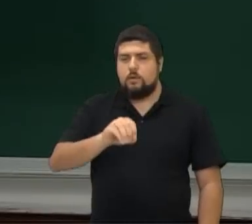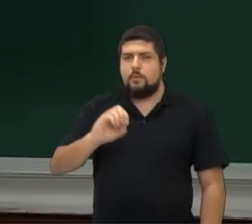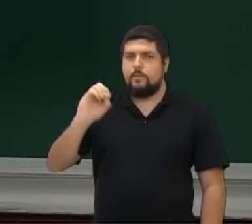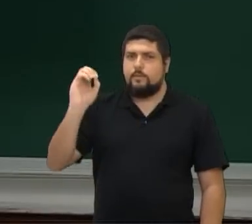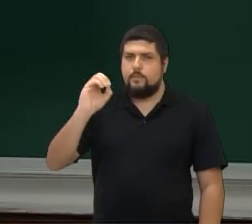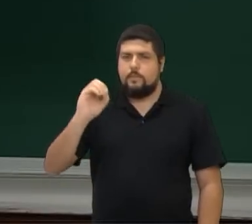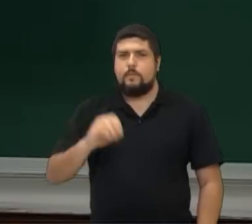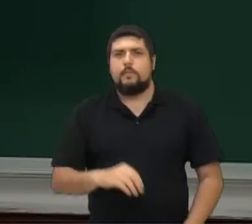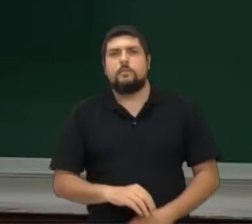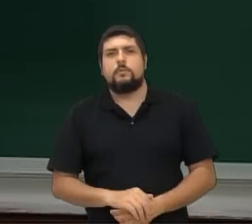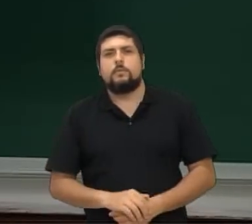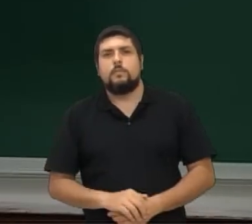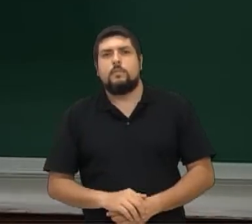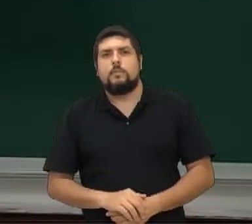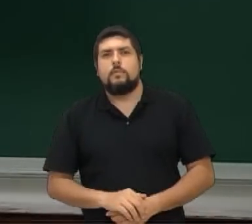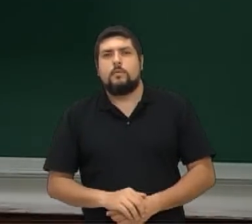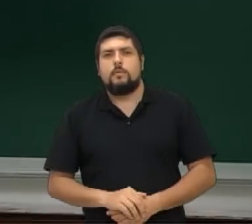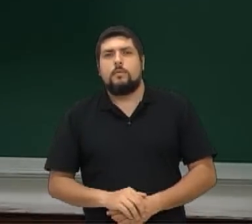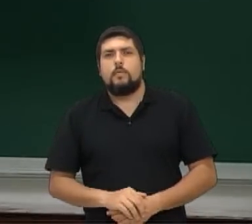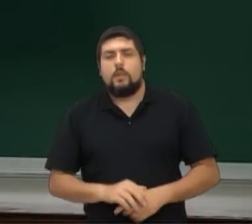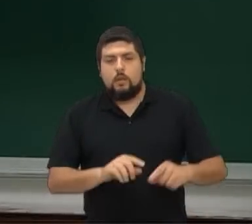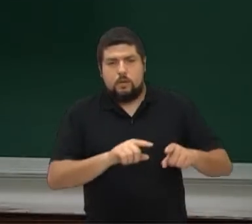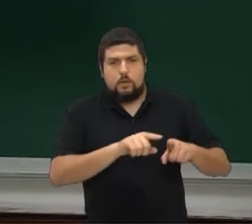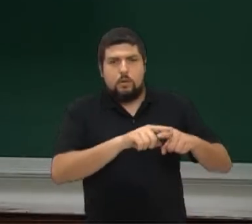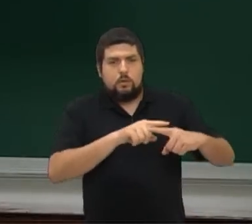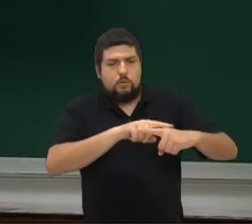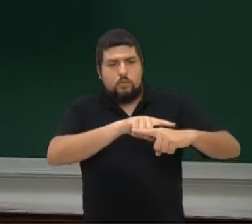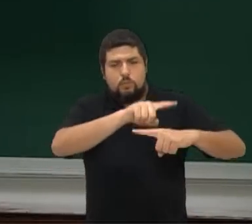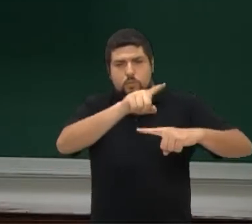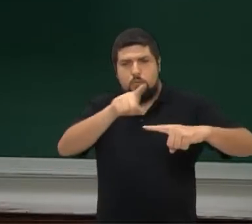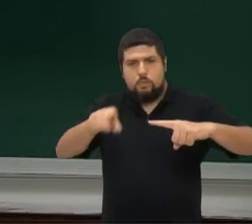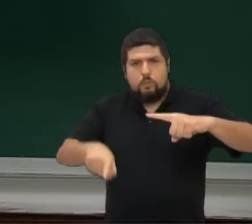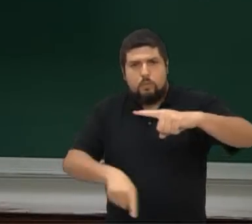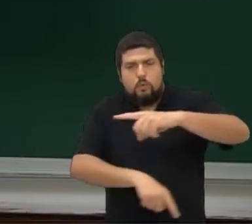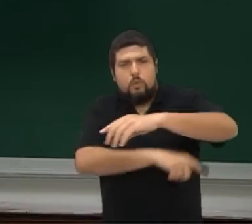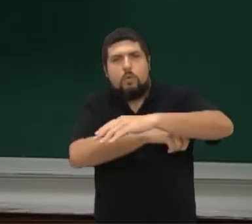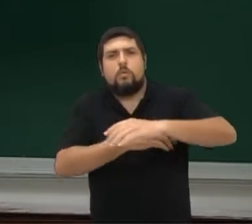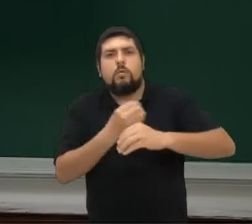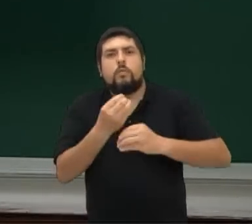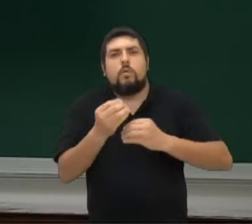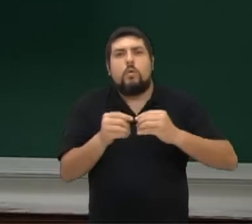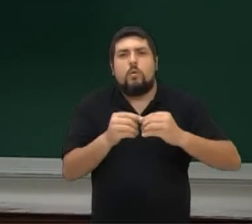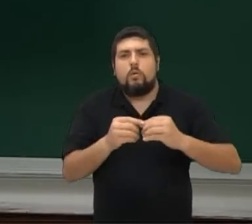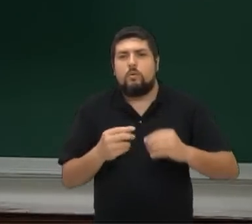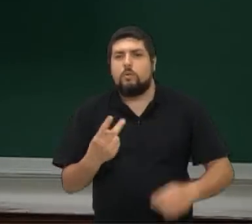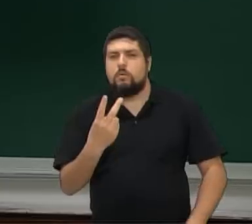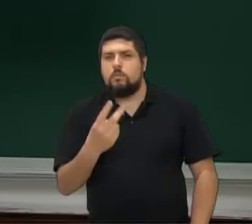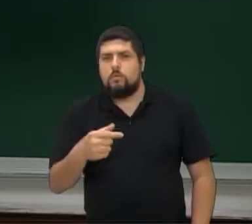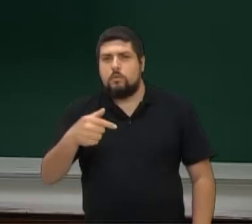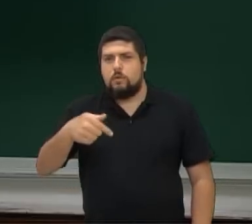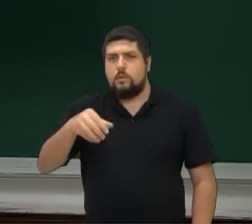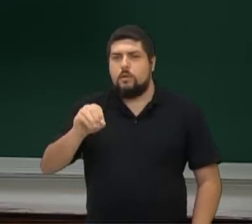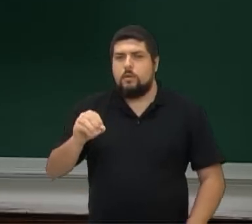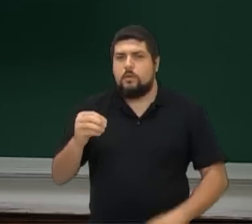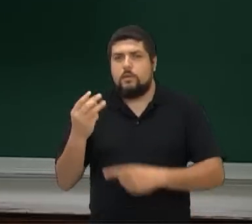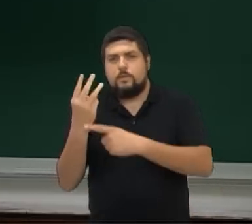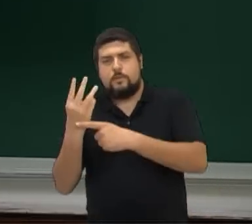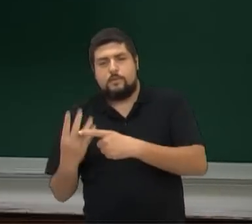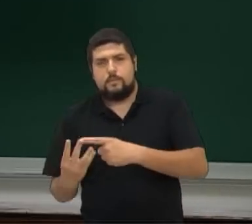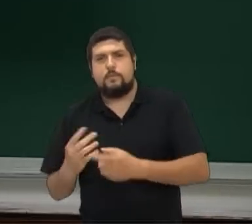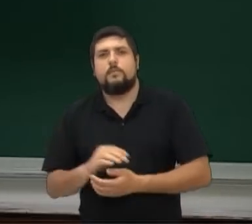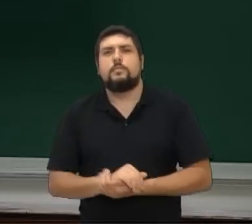volta corresponde a 270 graus, tá? Seria o mesmo que eu pegasse